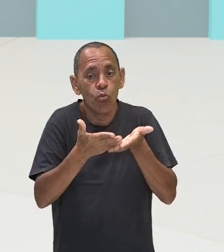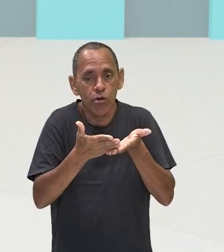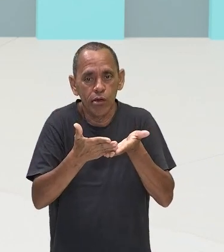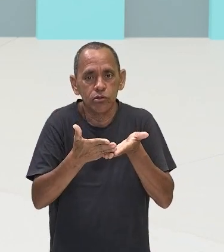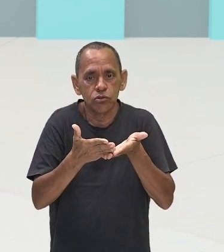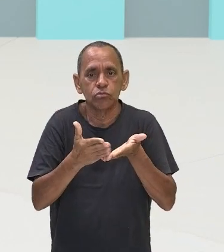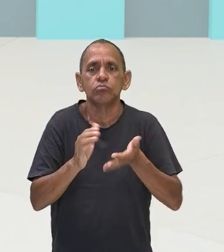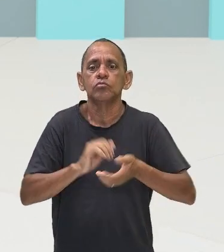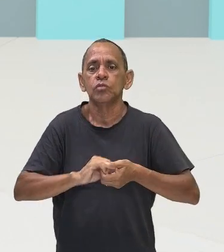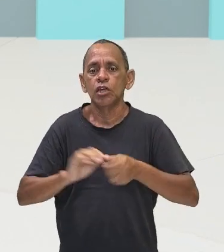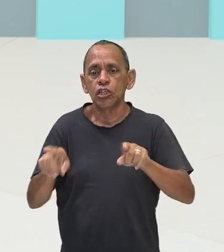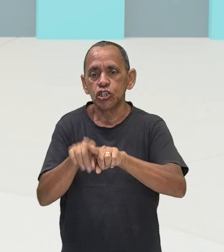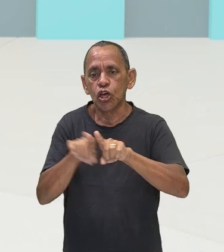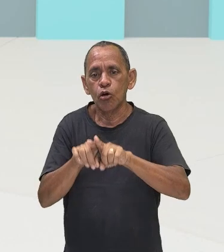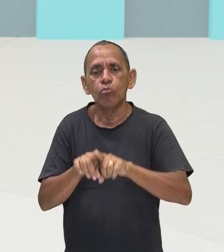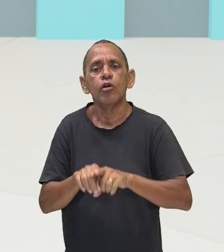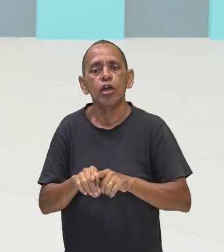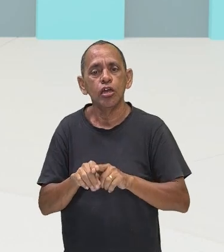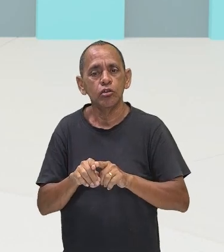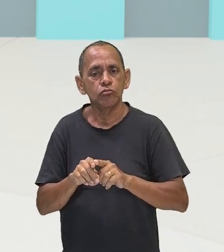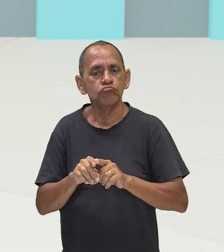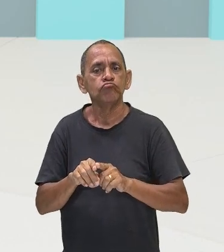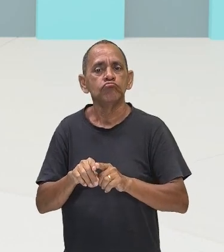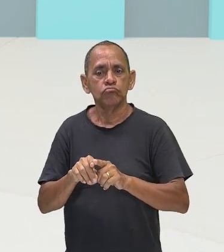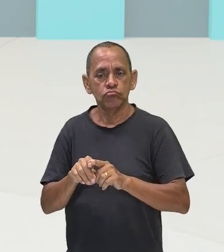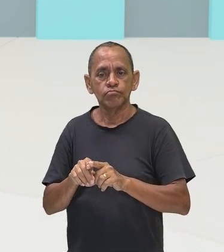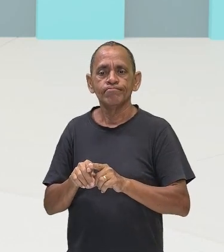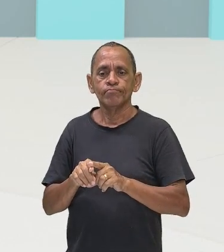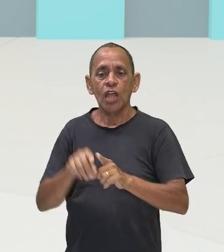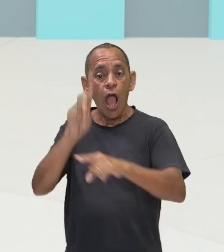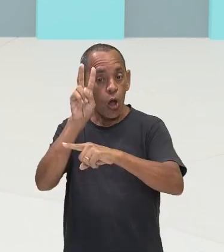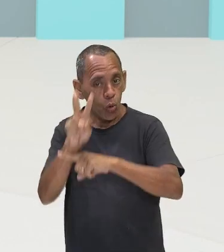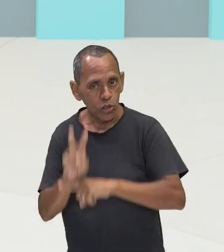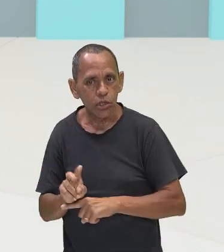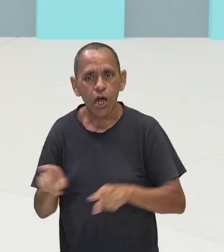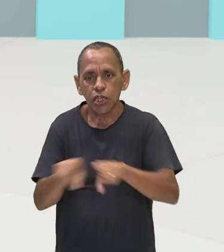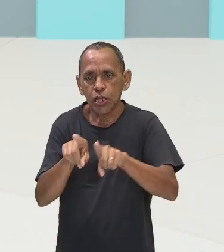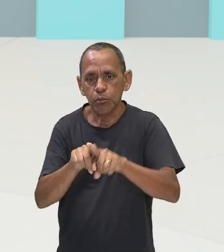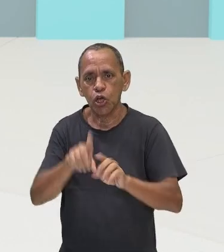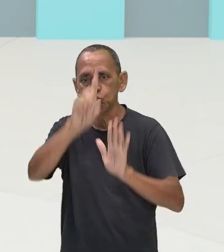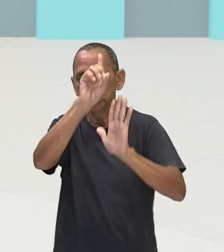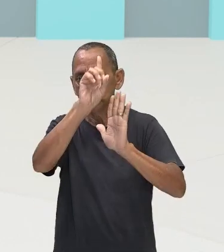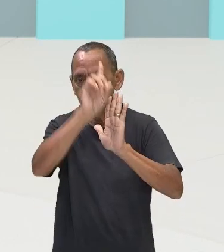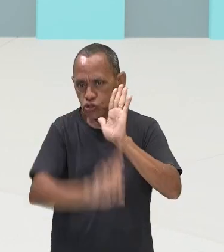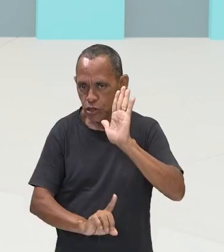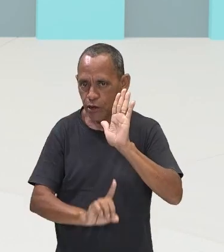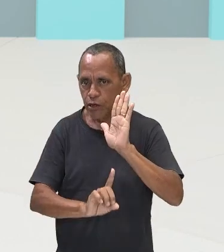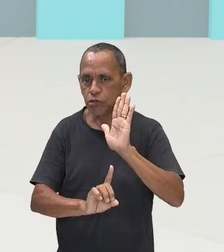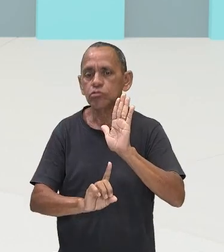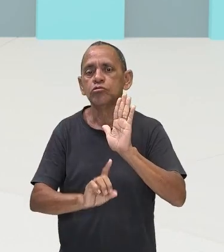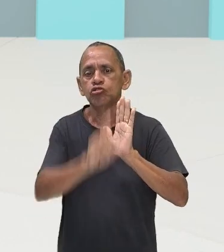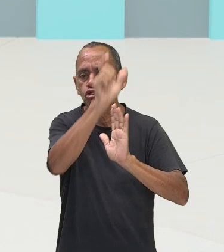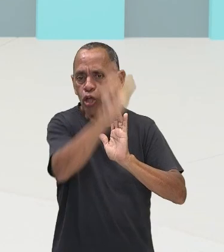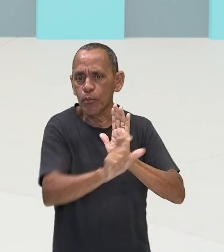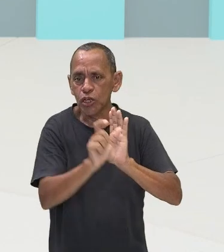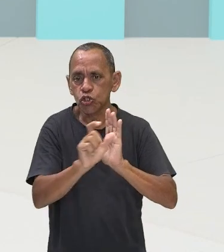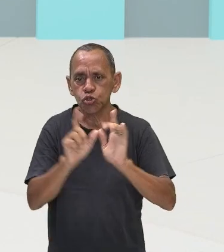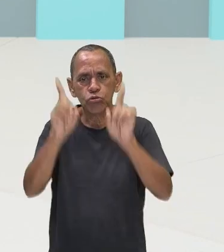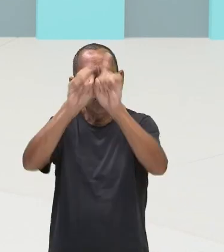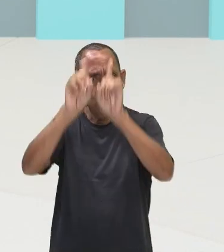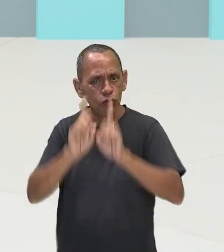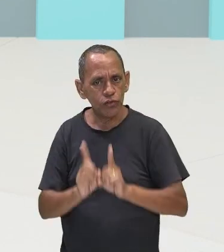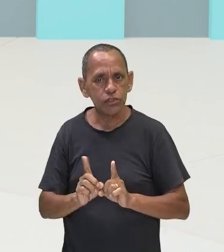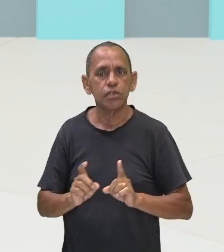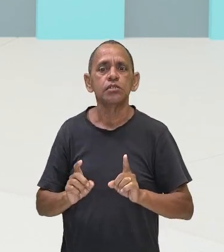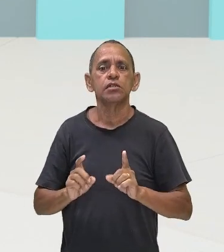do direito para as pessoas com deficiência, eu estou introduzindo o meu parágrafo. Então, expressa-se de maneira resumida a